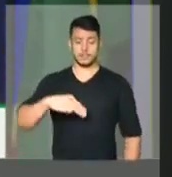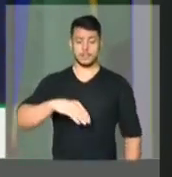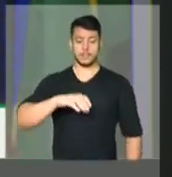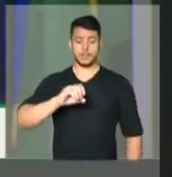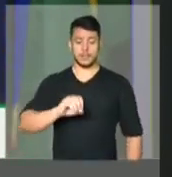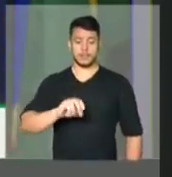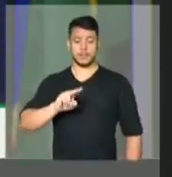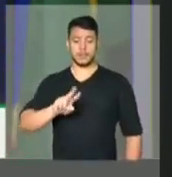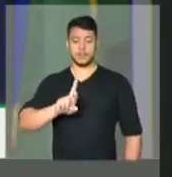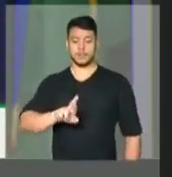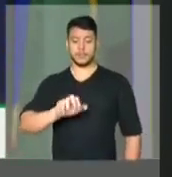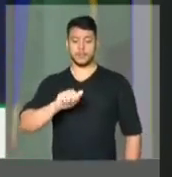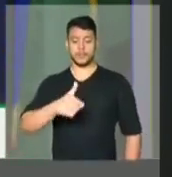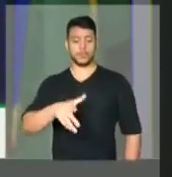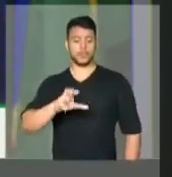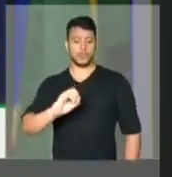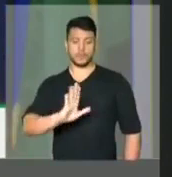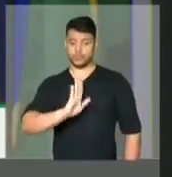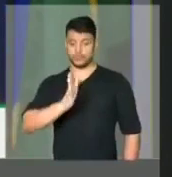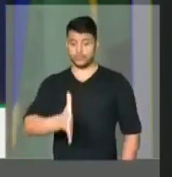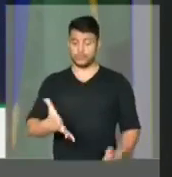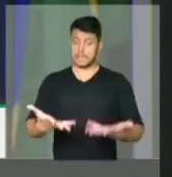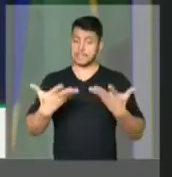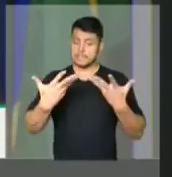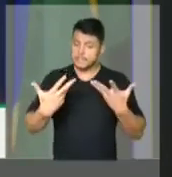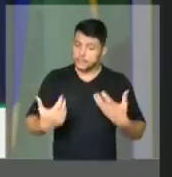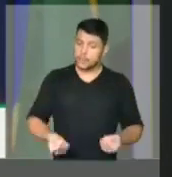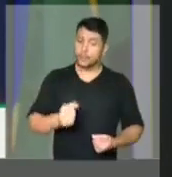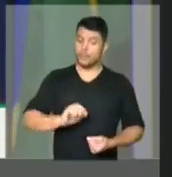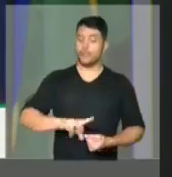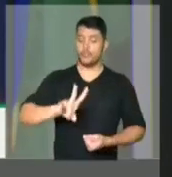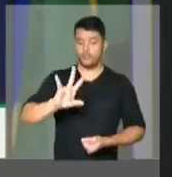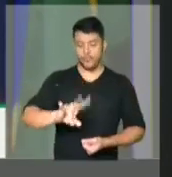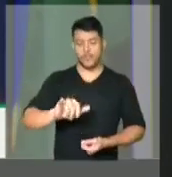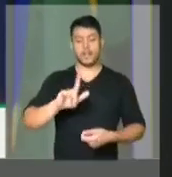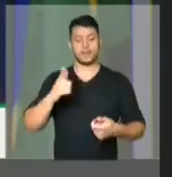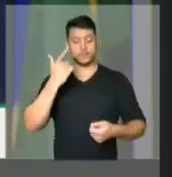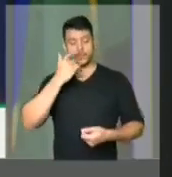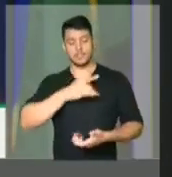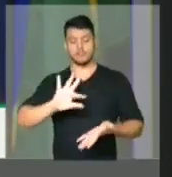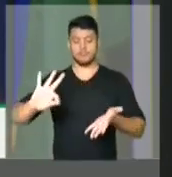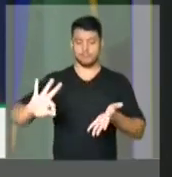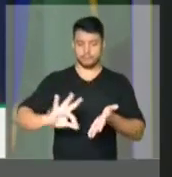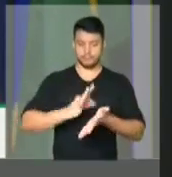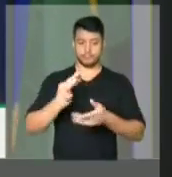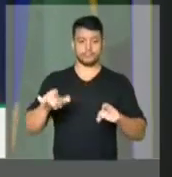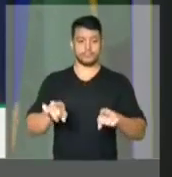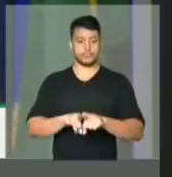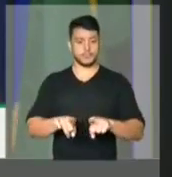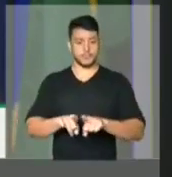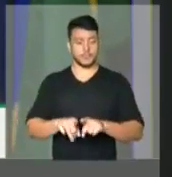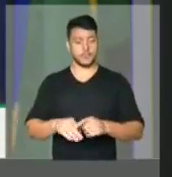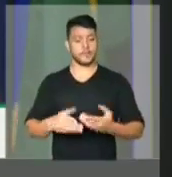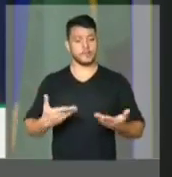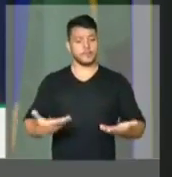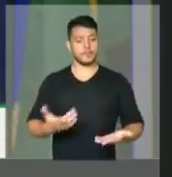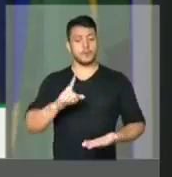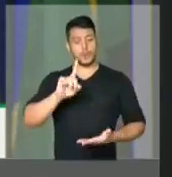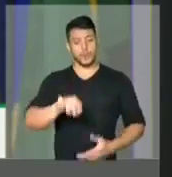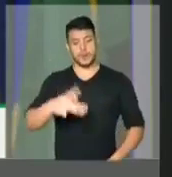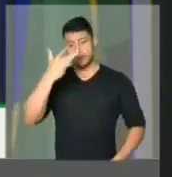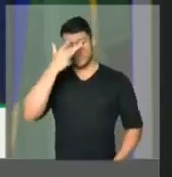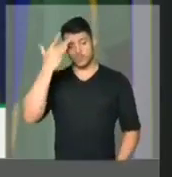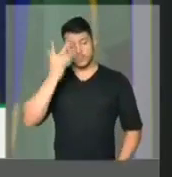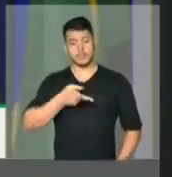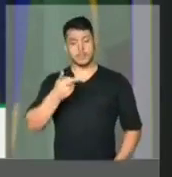causa das mulheres brasileiras, da família brasileira, já que a mulher é o esteio da sua família e que cuida da